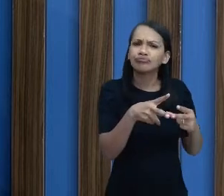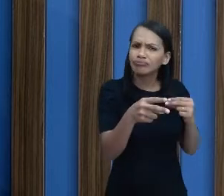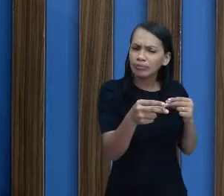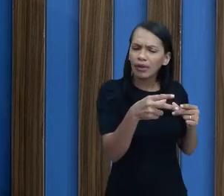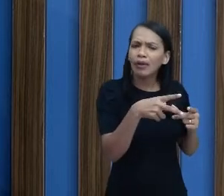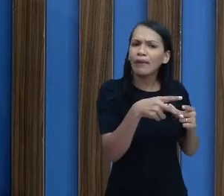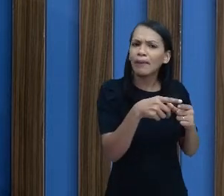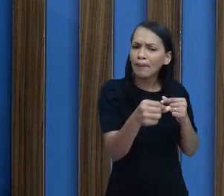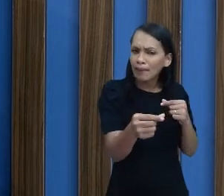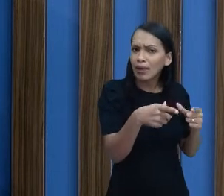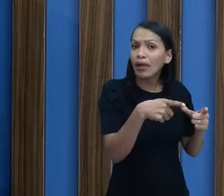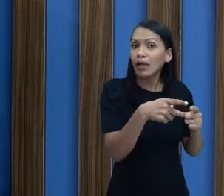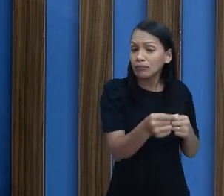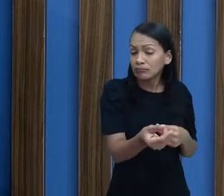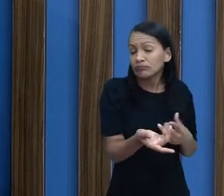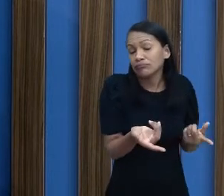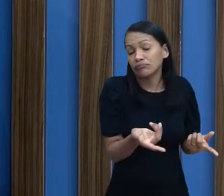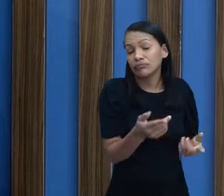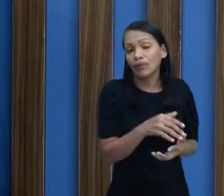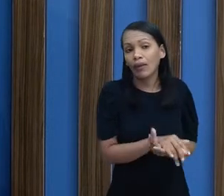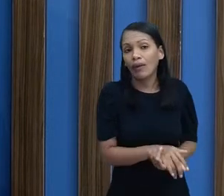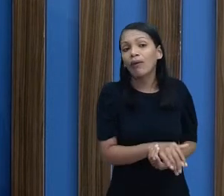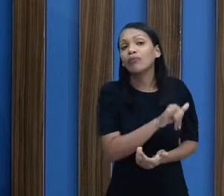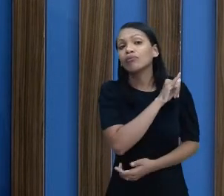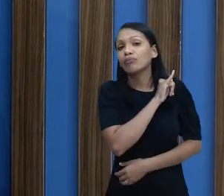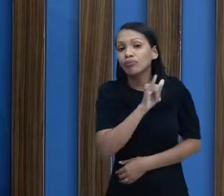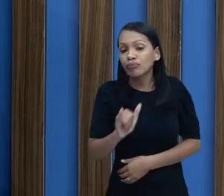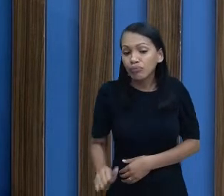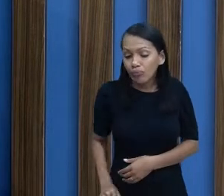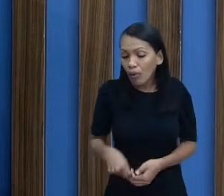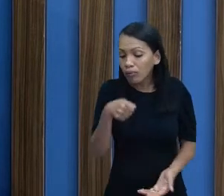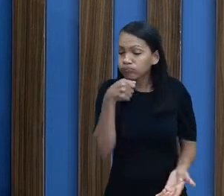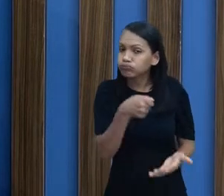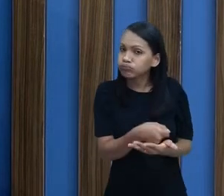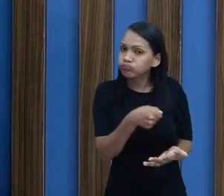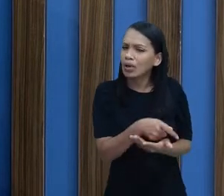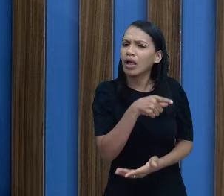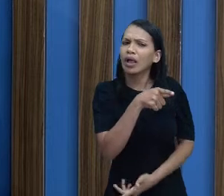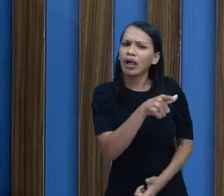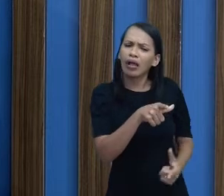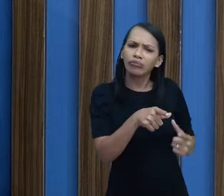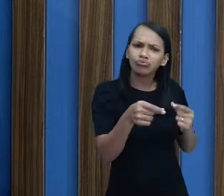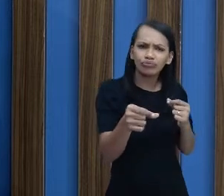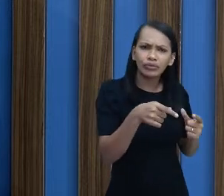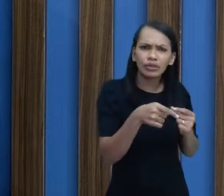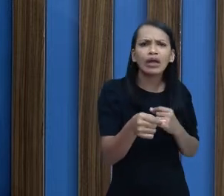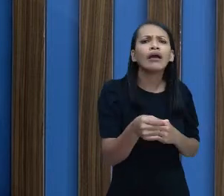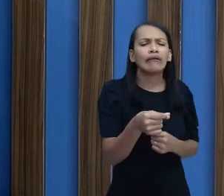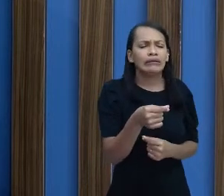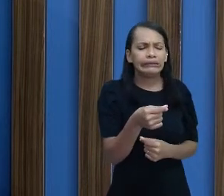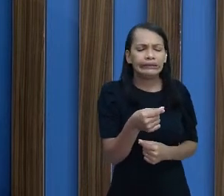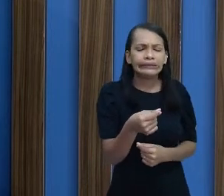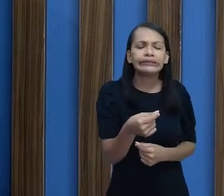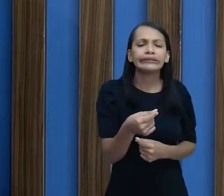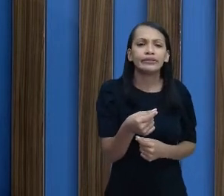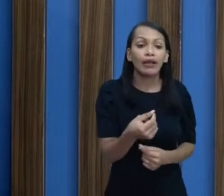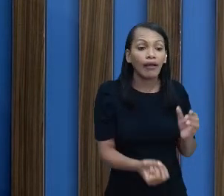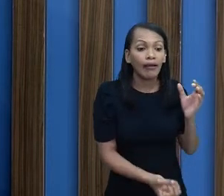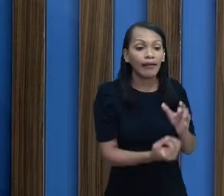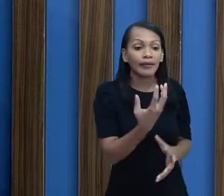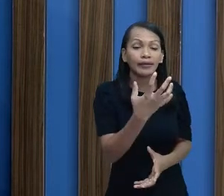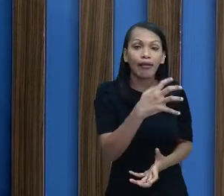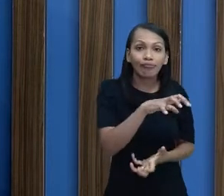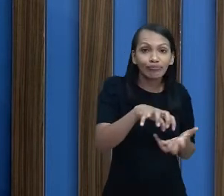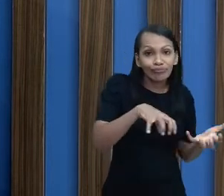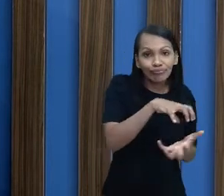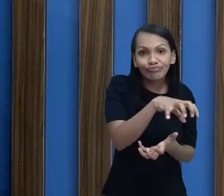aí, esse imperialismo norte-americano no Japão vai criar algumas crises, não é, entre Estados Unidos e